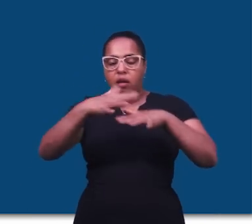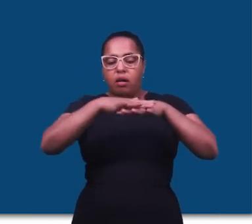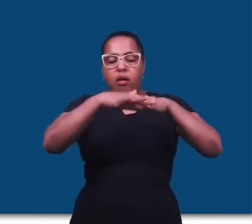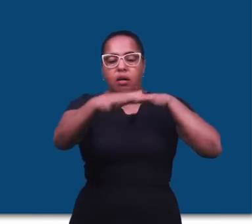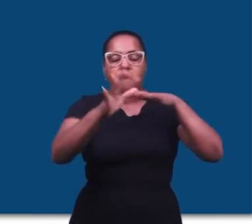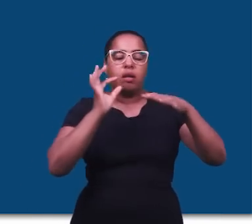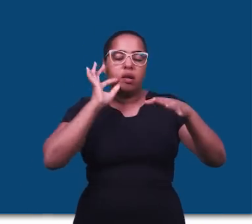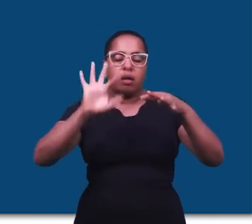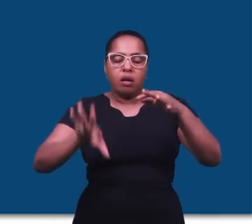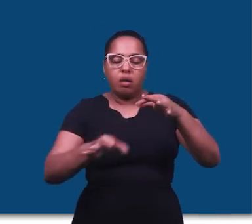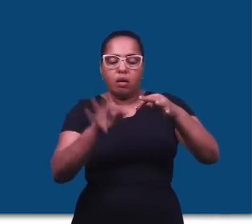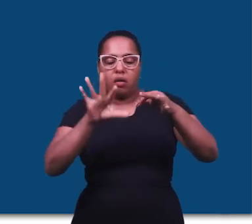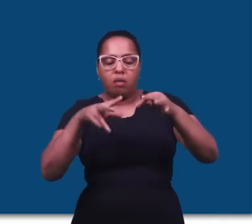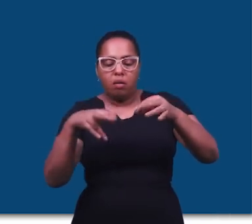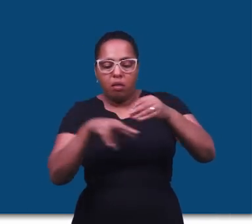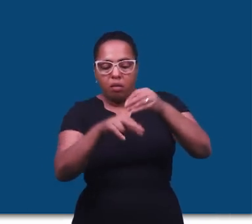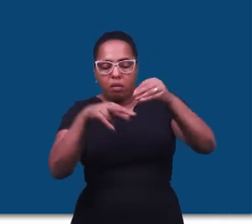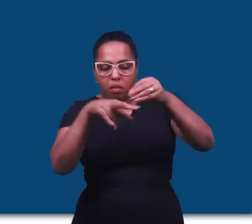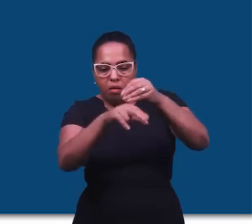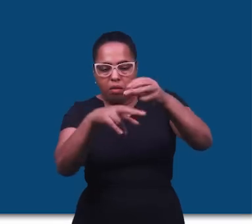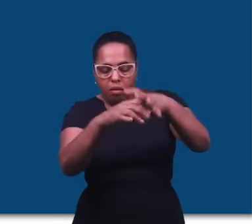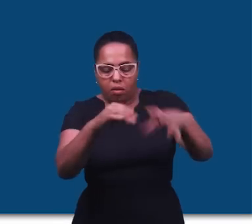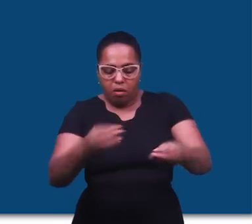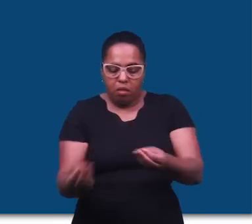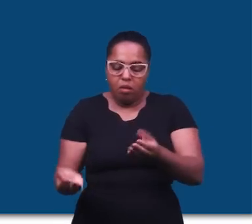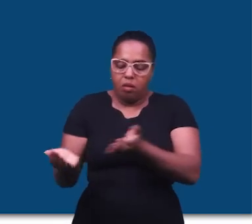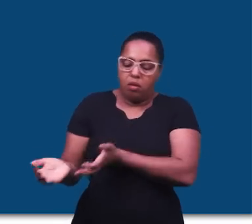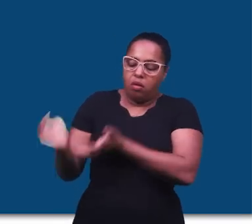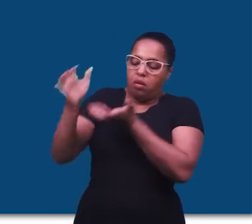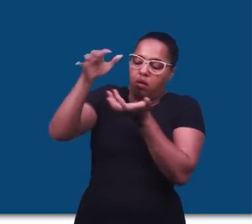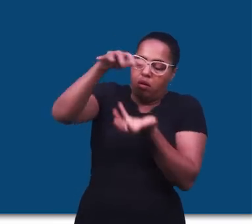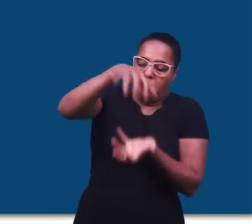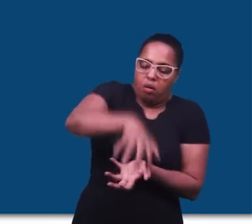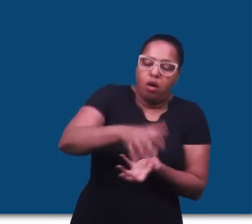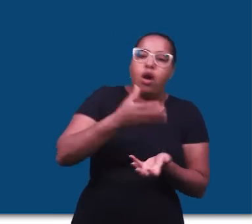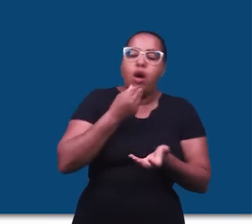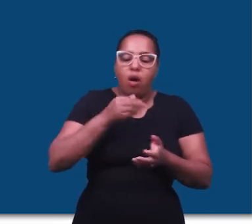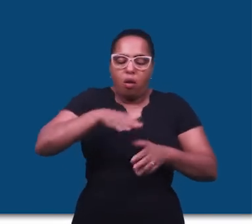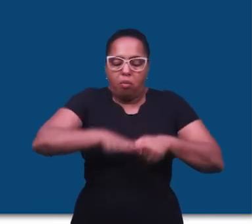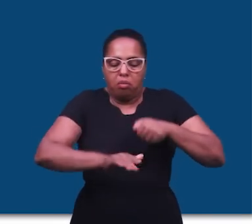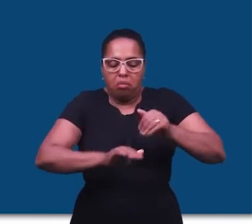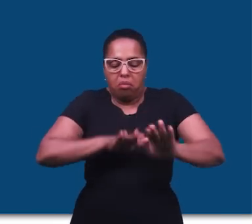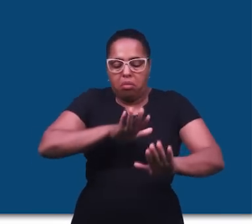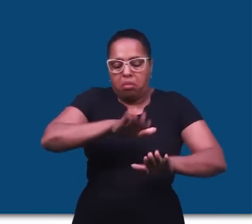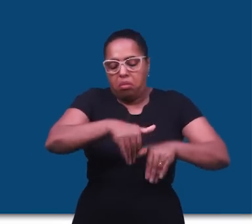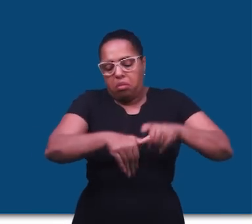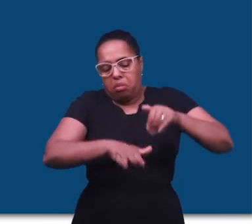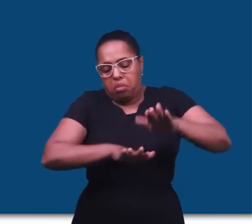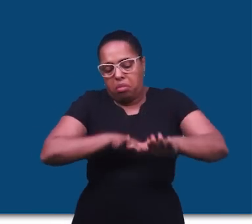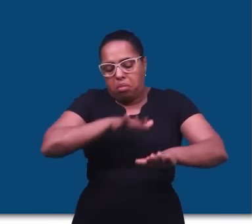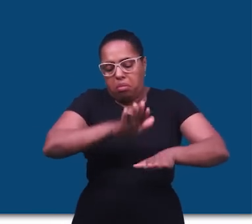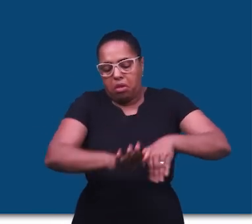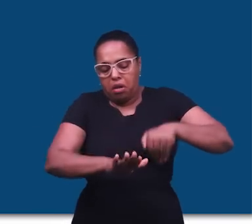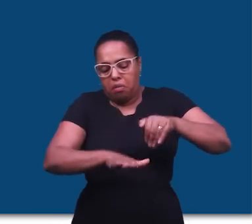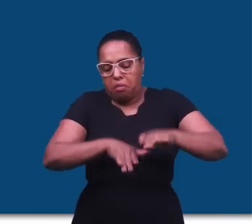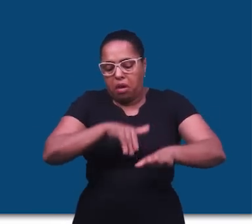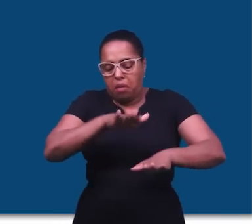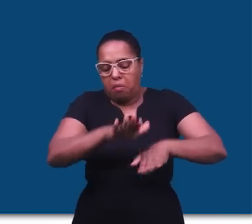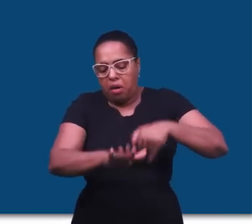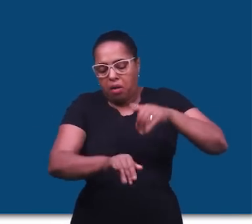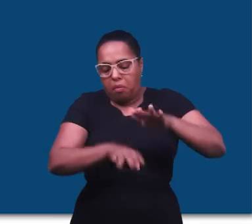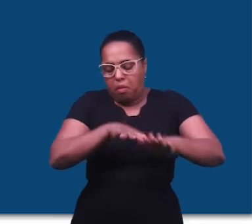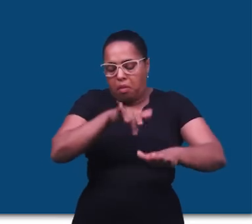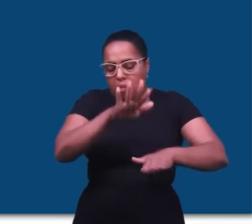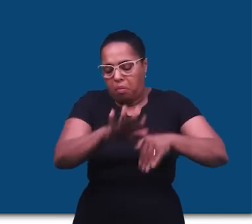uvas depositam neste recinto as uvas ali e os homens vêm e pisam as uvas. E quando eles pisam as